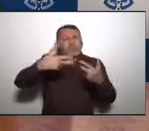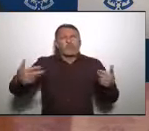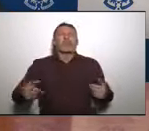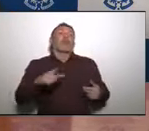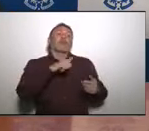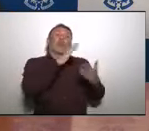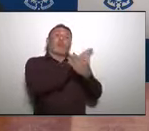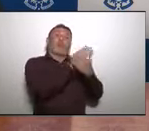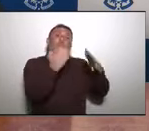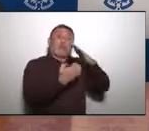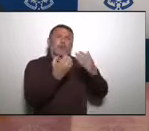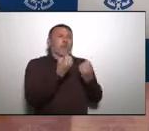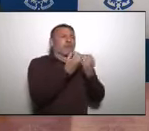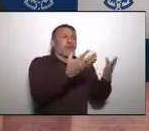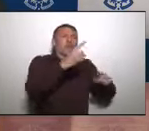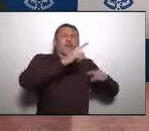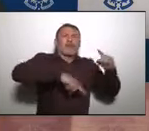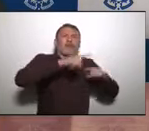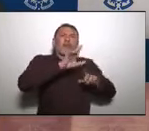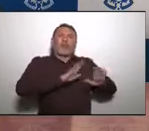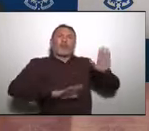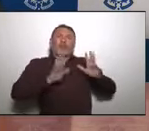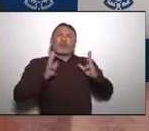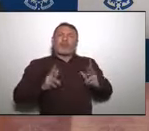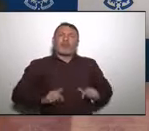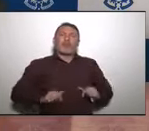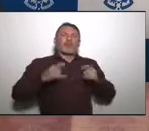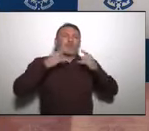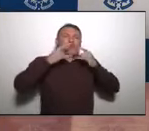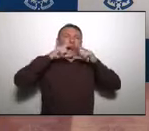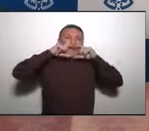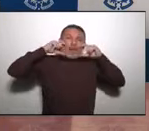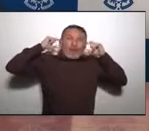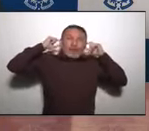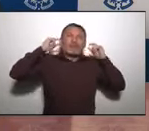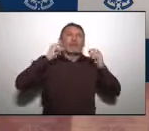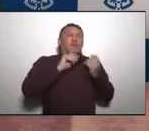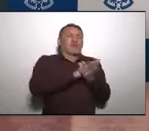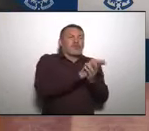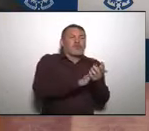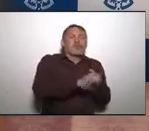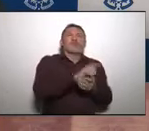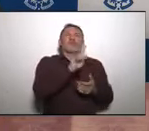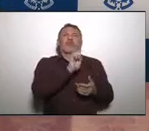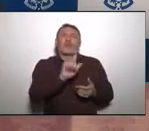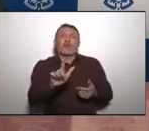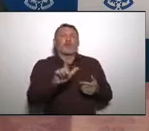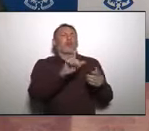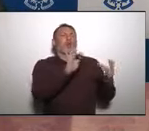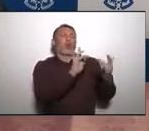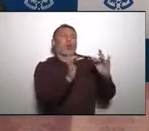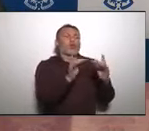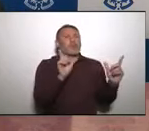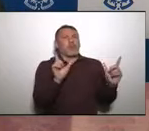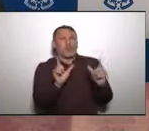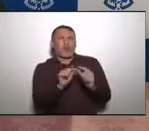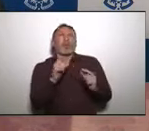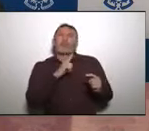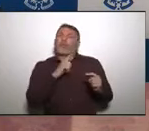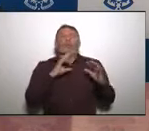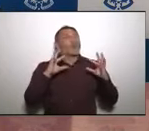com máscara e com afastamento entre as pessoas, tá certo? Mas todos nós podemos